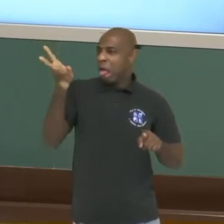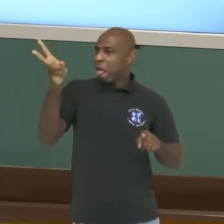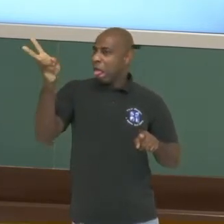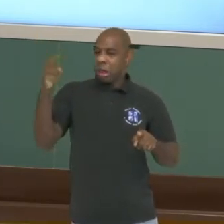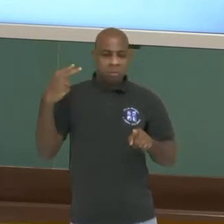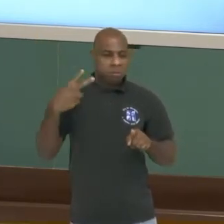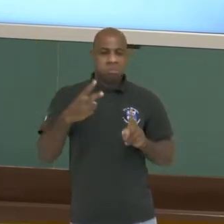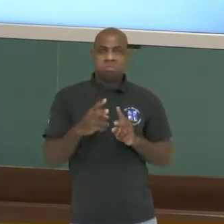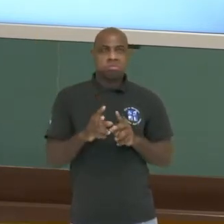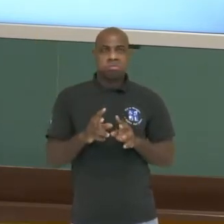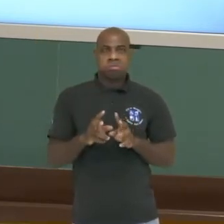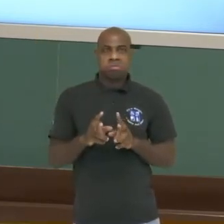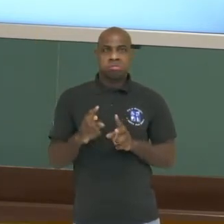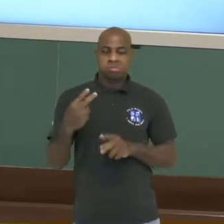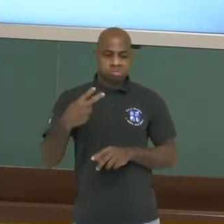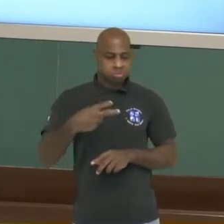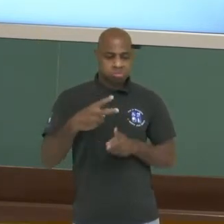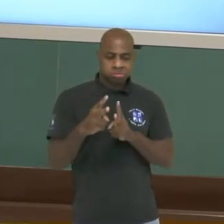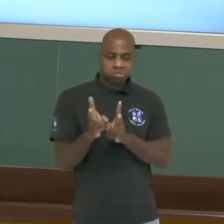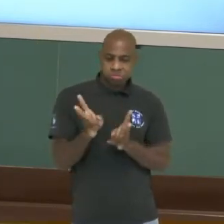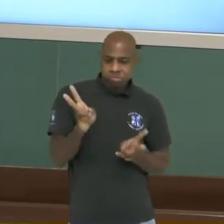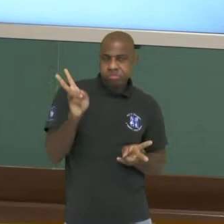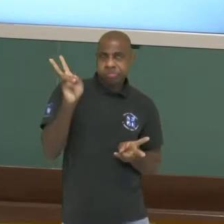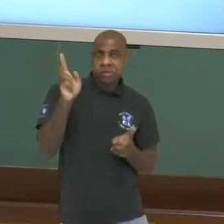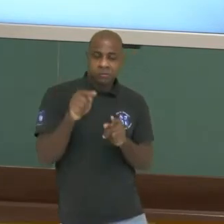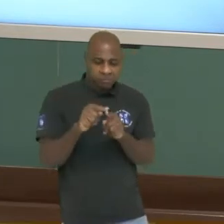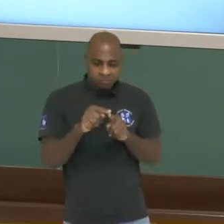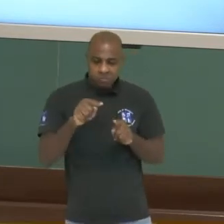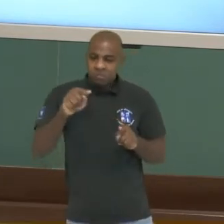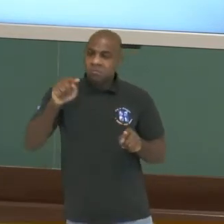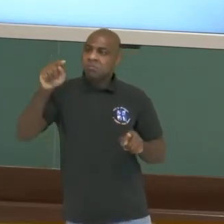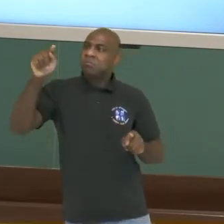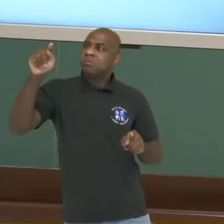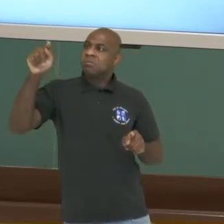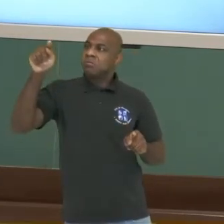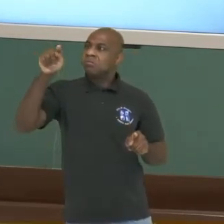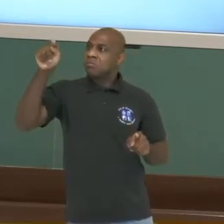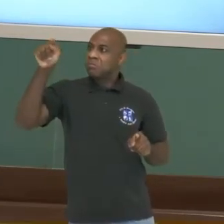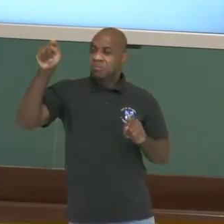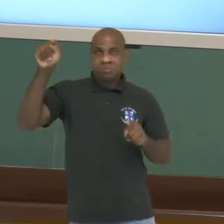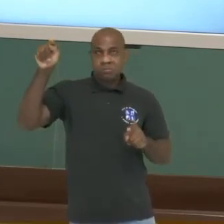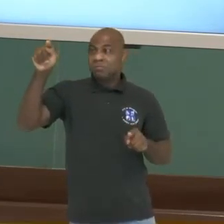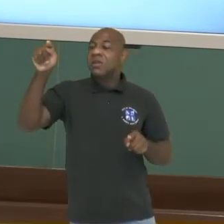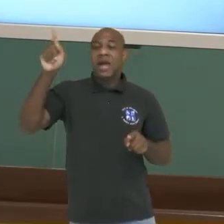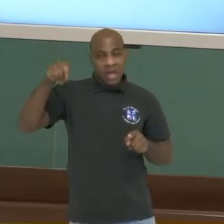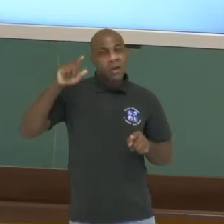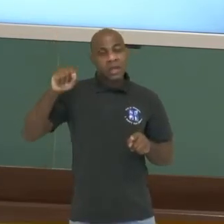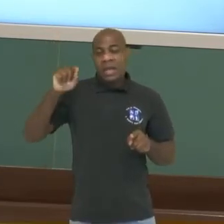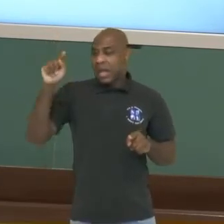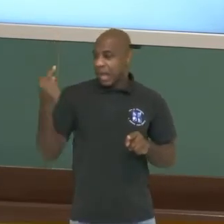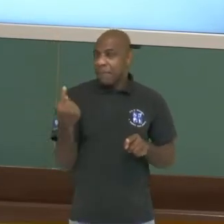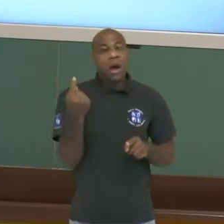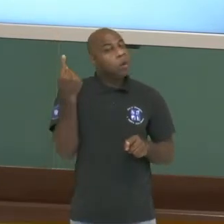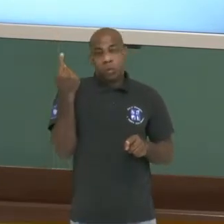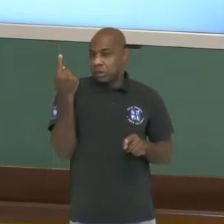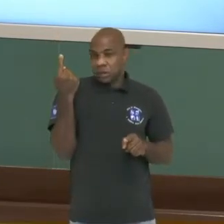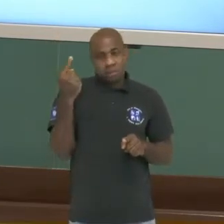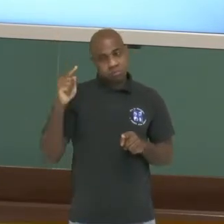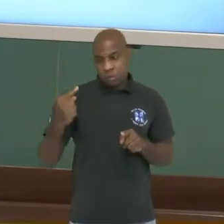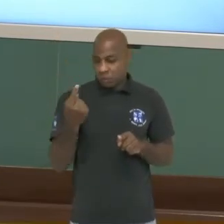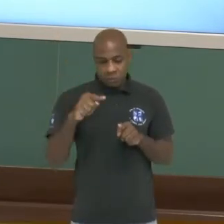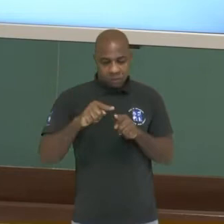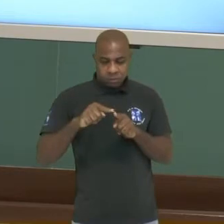do outro. Tranquilo? Dois pontos no espaço a gente sabe que vai determinar uma única reta. Então,